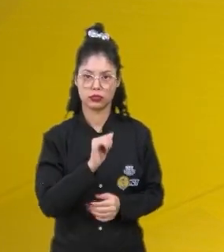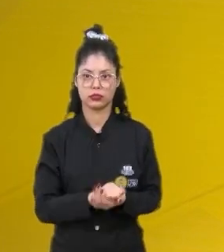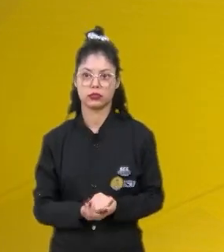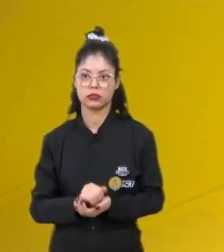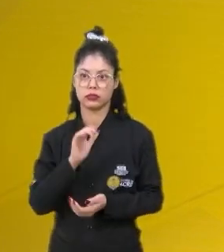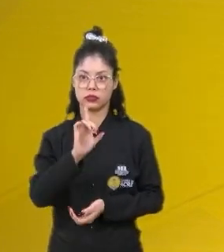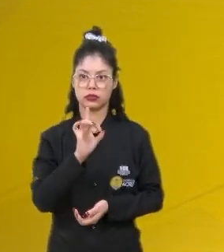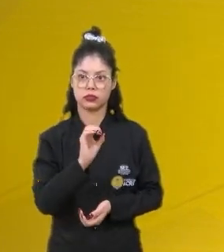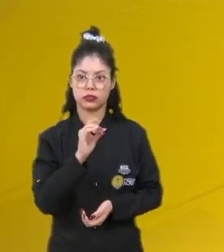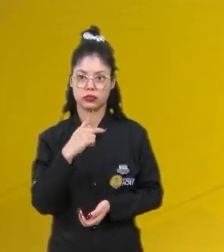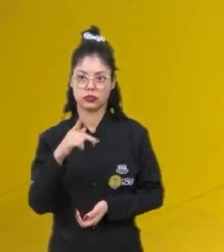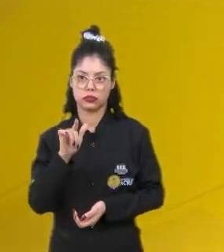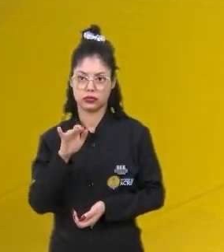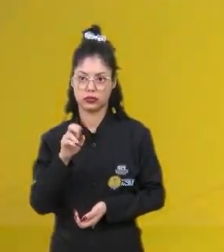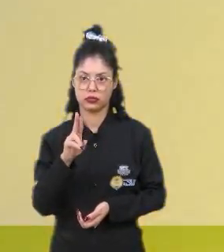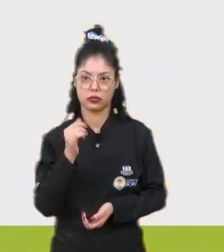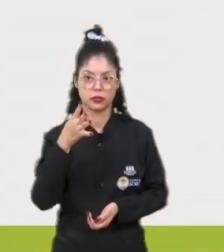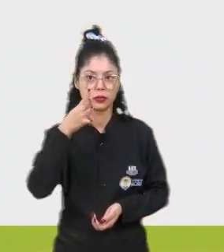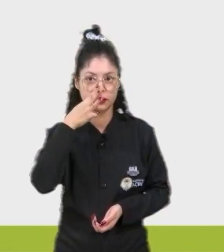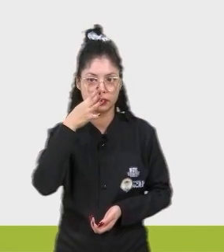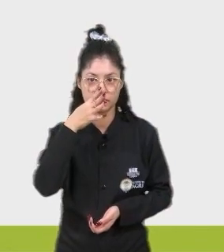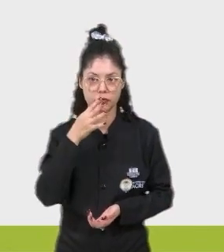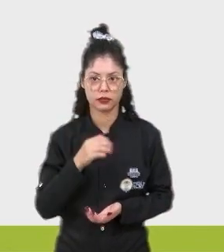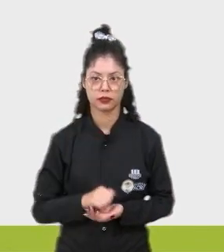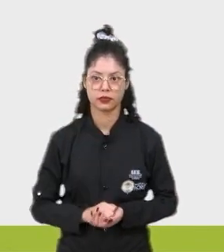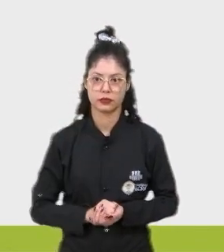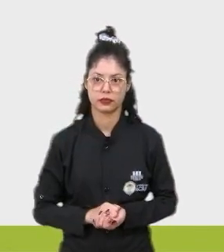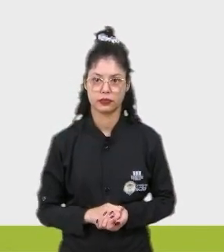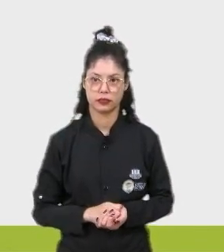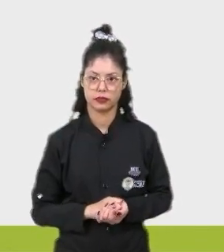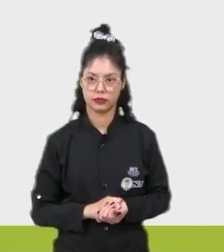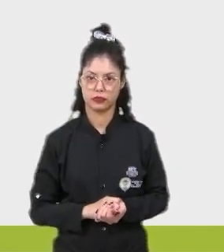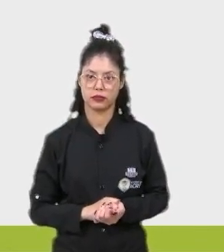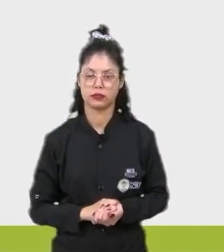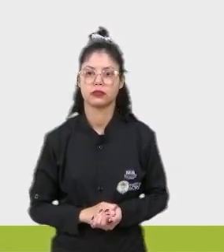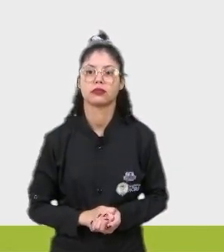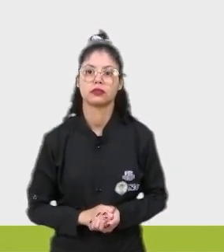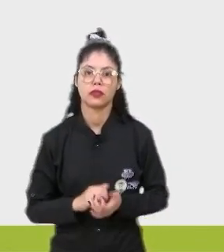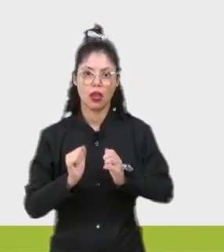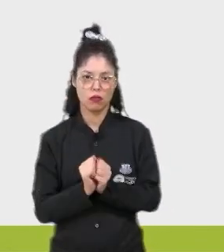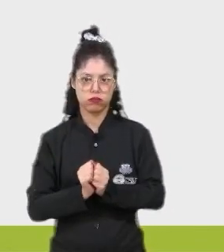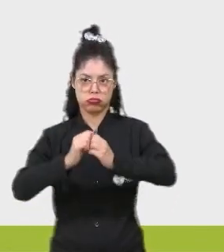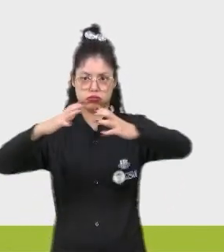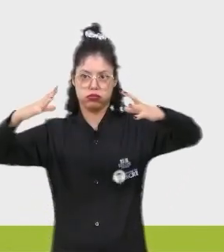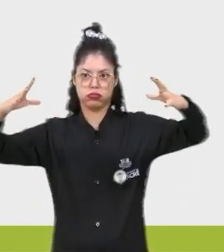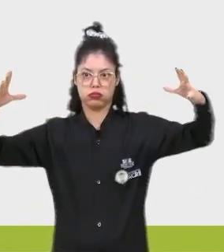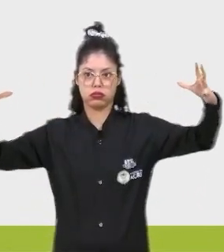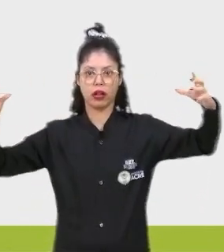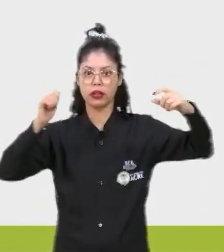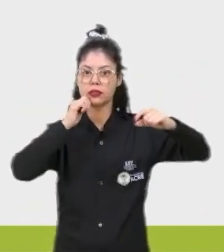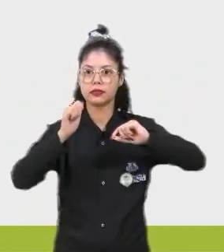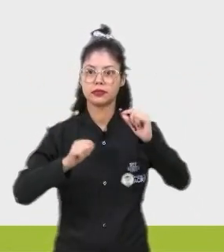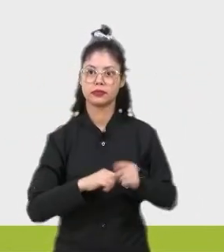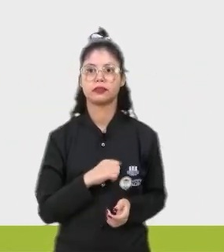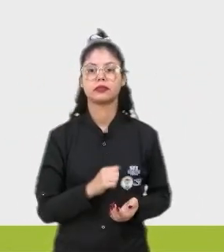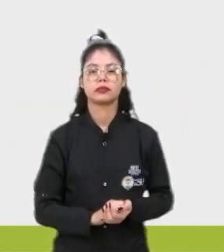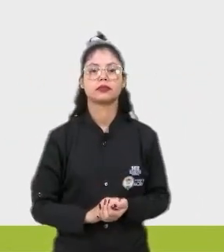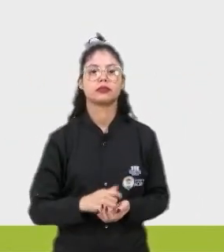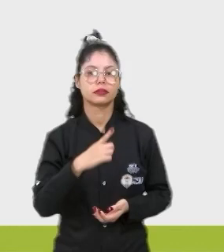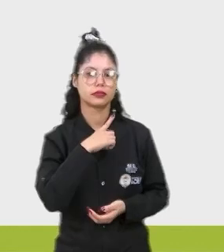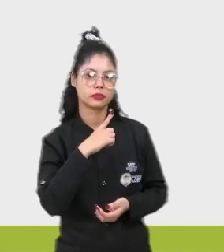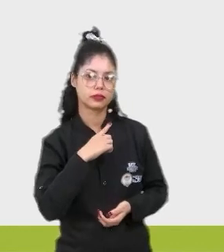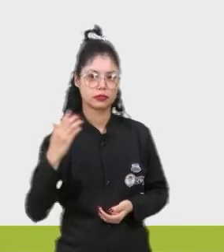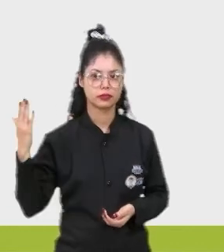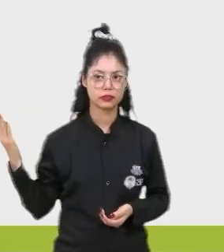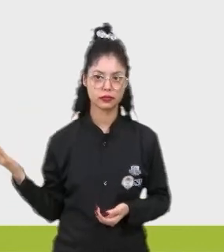Doppler. Até para, não sei se alguém aqui já assistiu, né, a teoria do Big Bang, né, que é uma série de TV, e temos